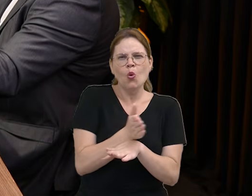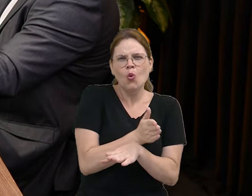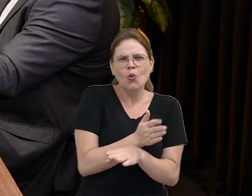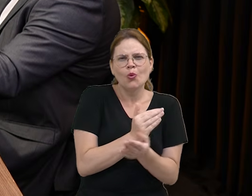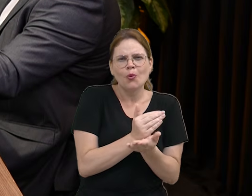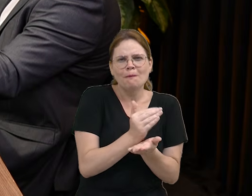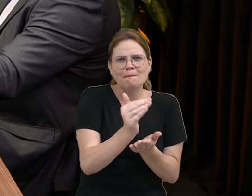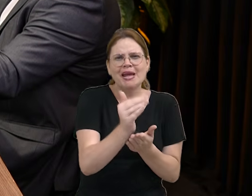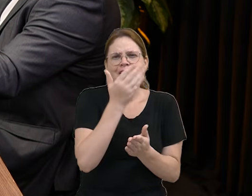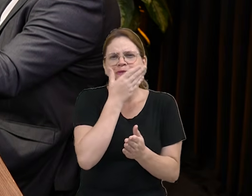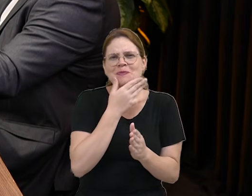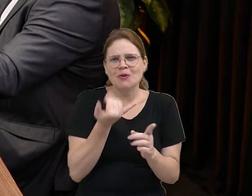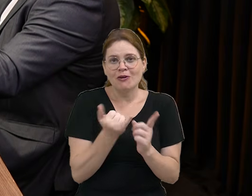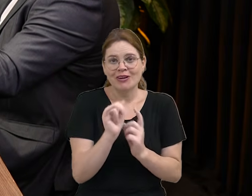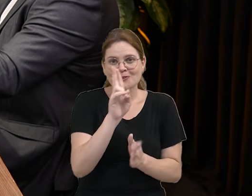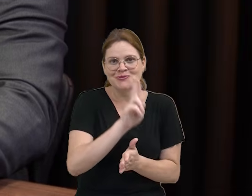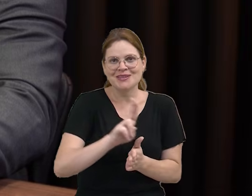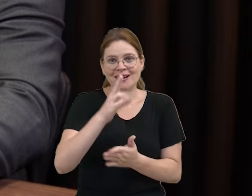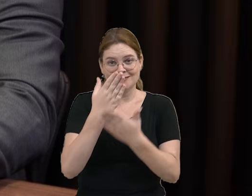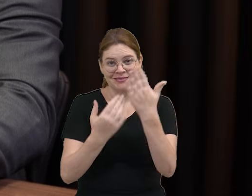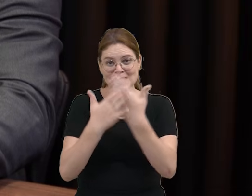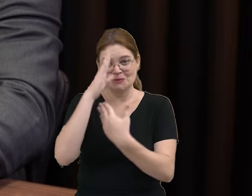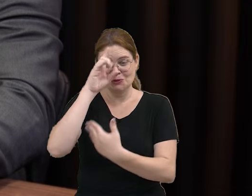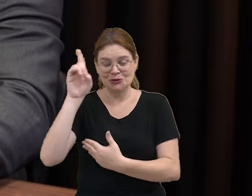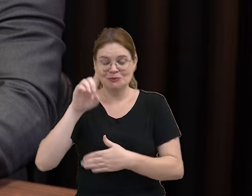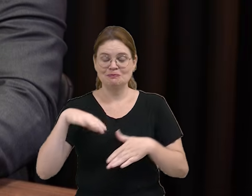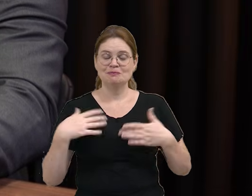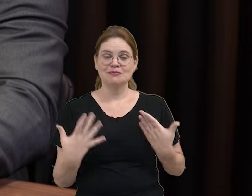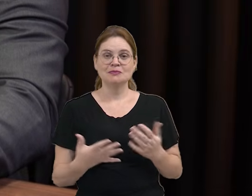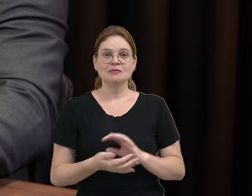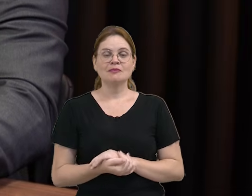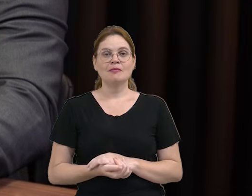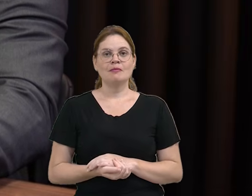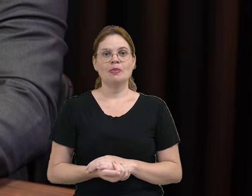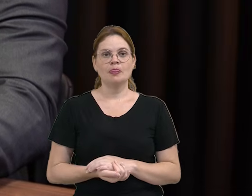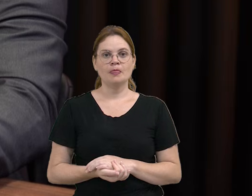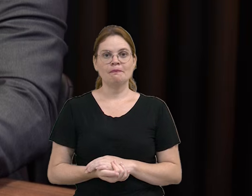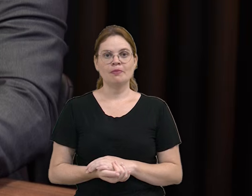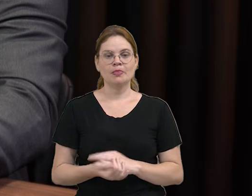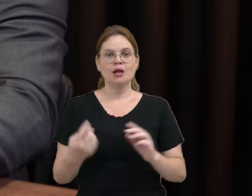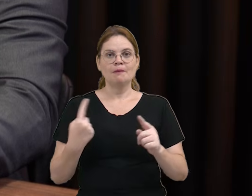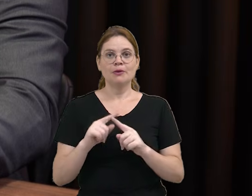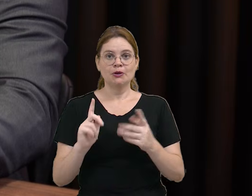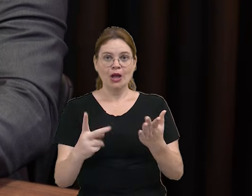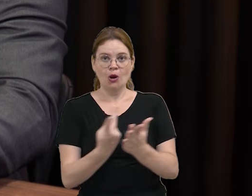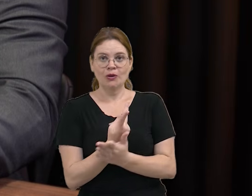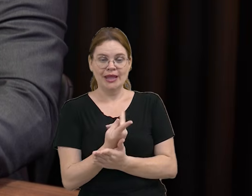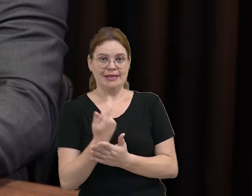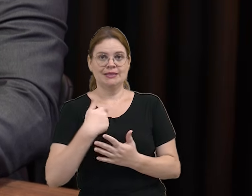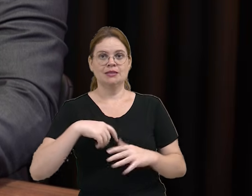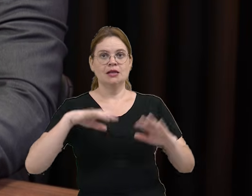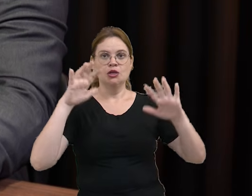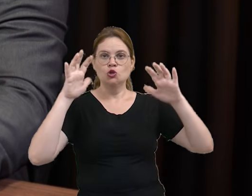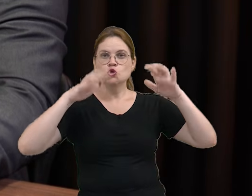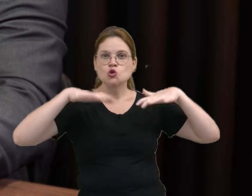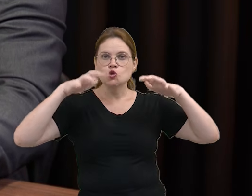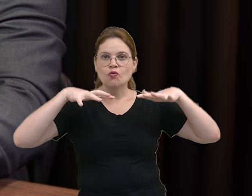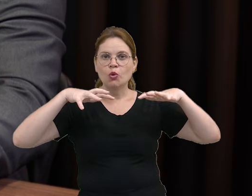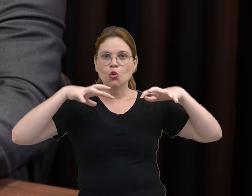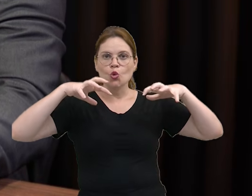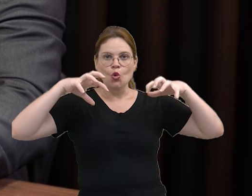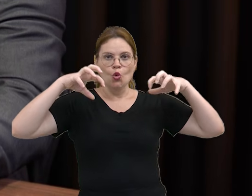sua vida como profeta, quando Deus, depois que a chuva